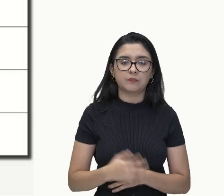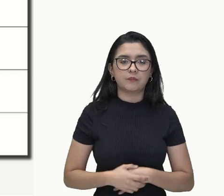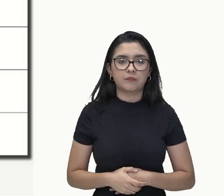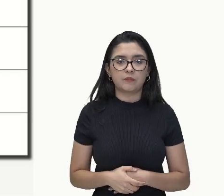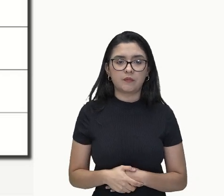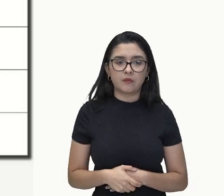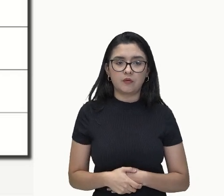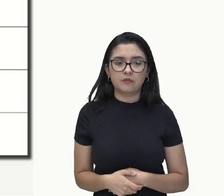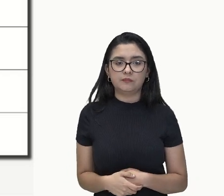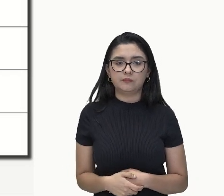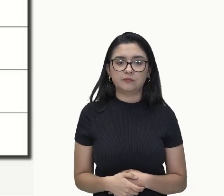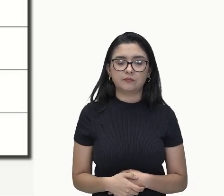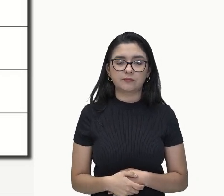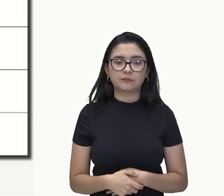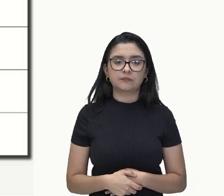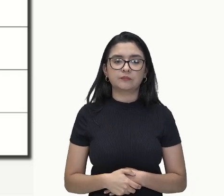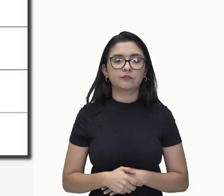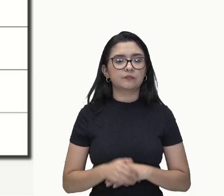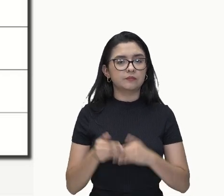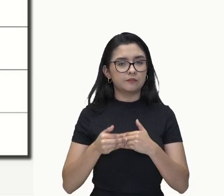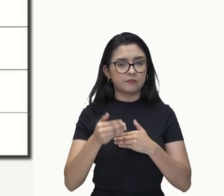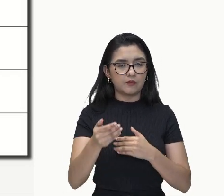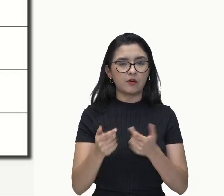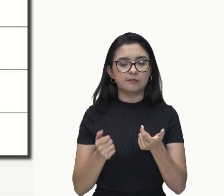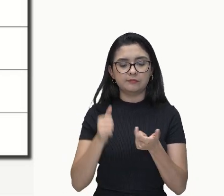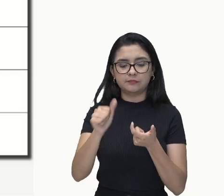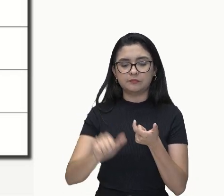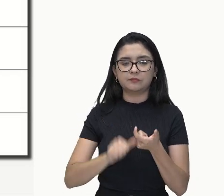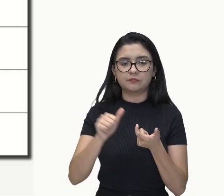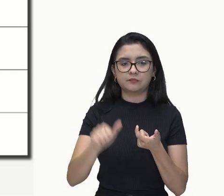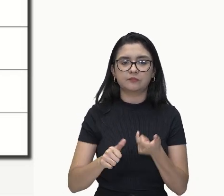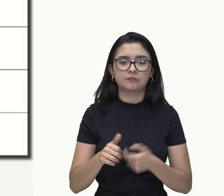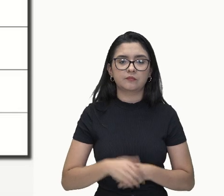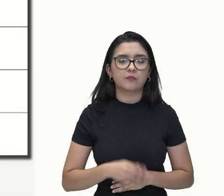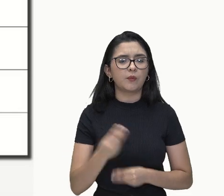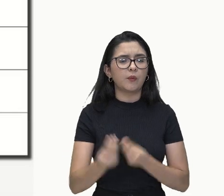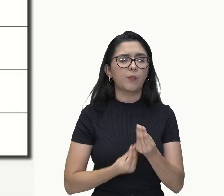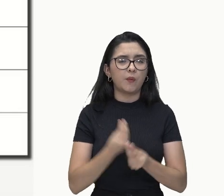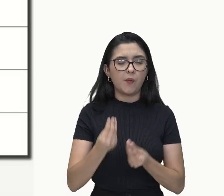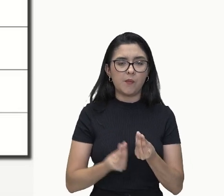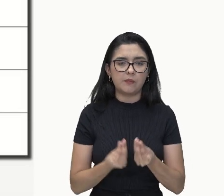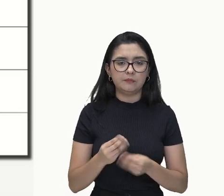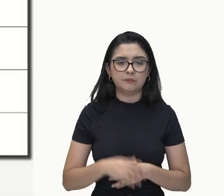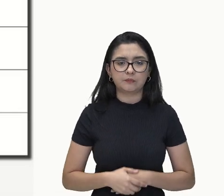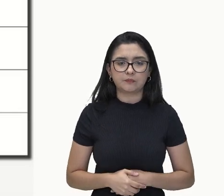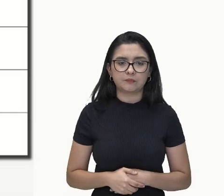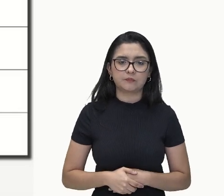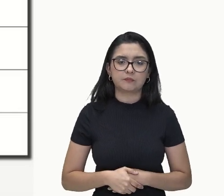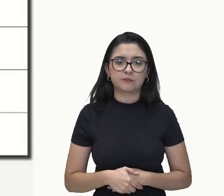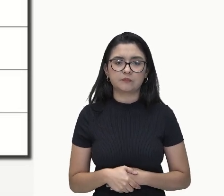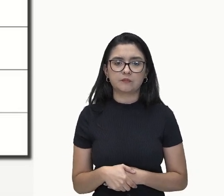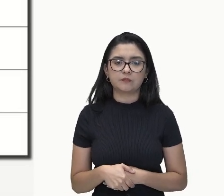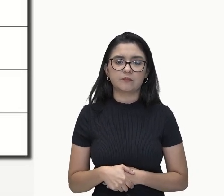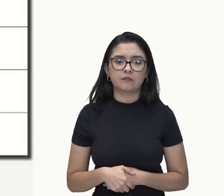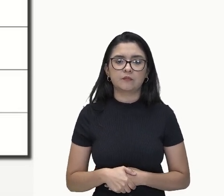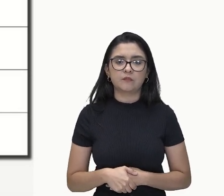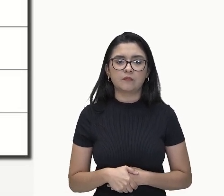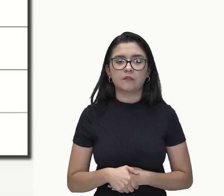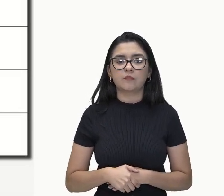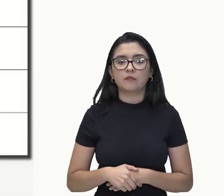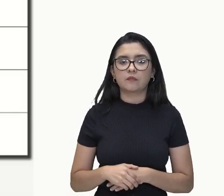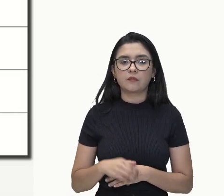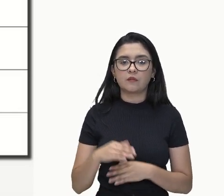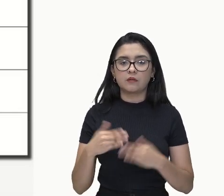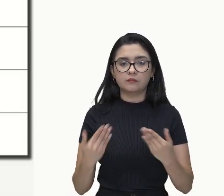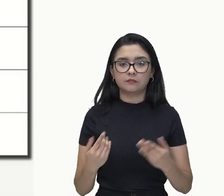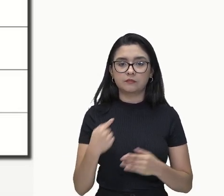nós, vós, eles. Vamos conjugar então. Eu, falamos, eu cocinaba,